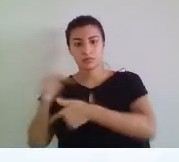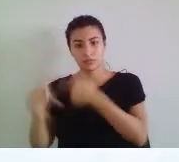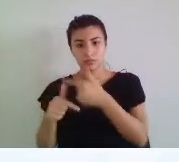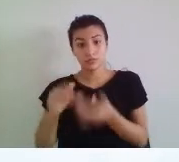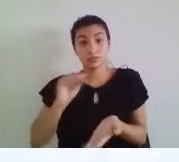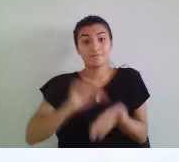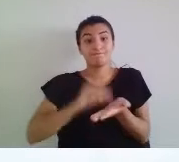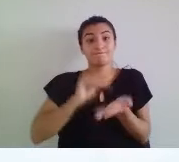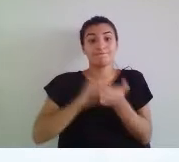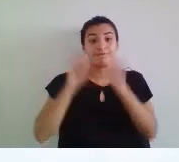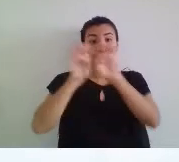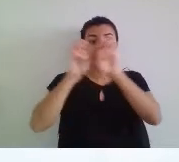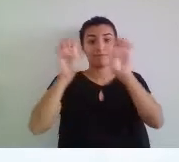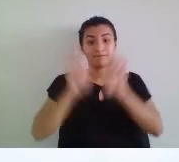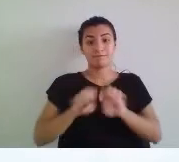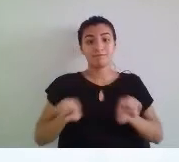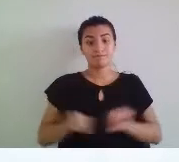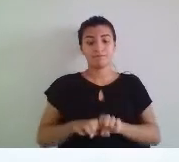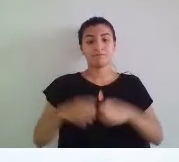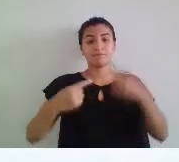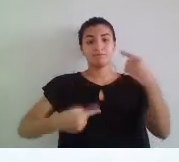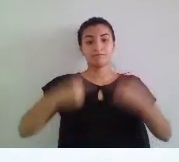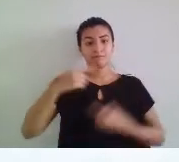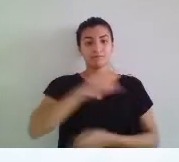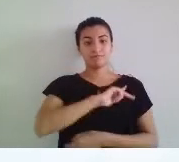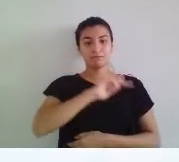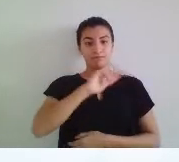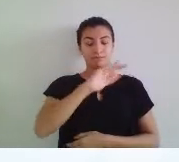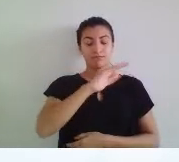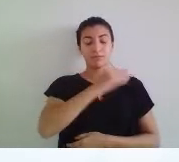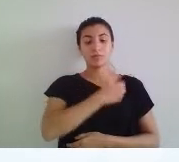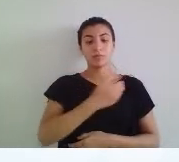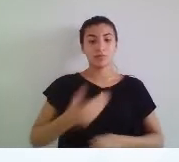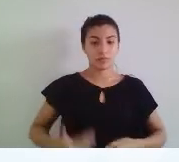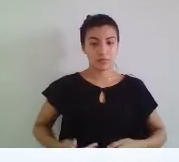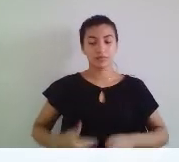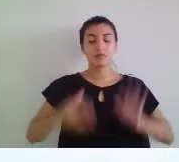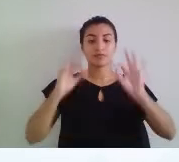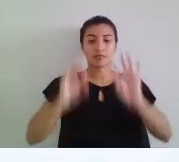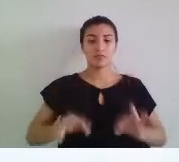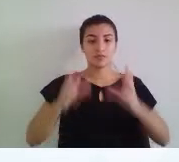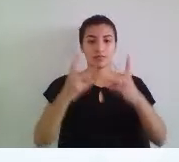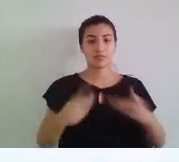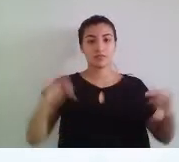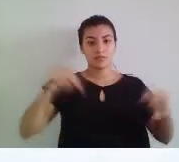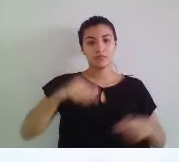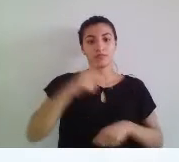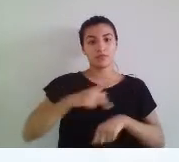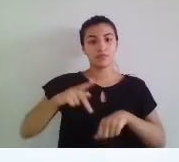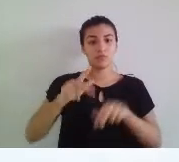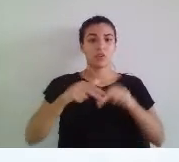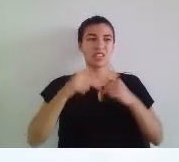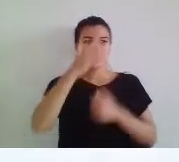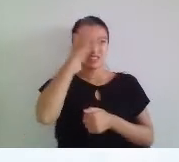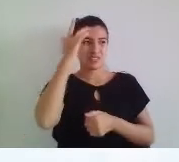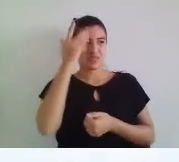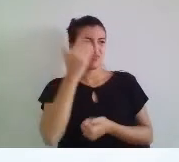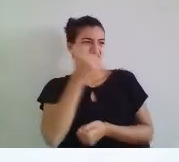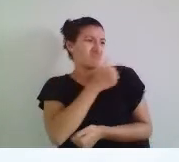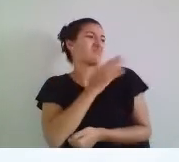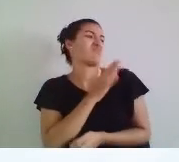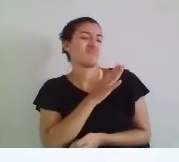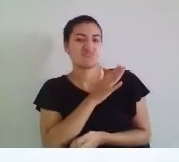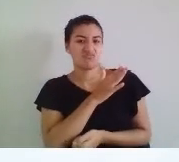falta estrutural e sistemática de políticas públicas comprometidas e de qualidade no nosso país, por conta do negacionismo, né? O negacionismo